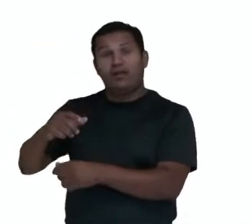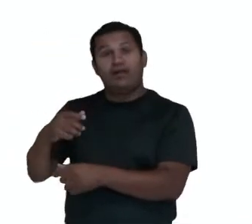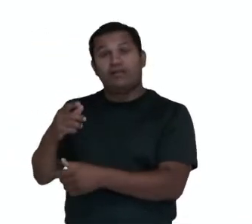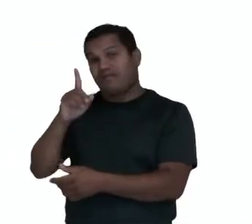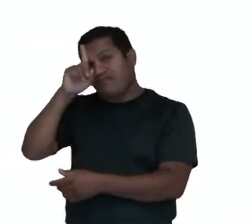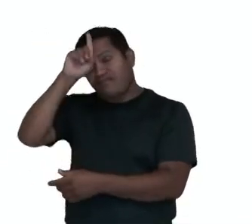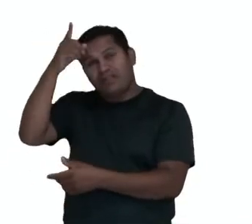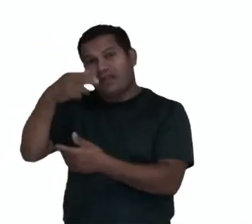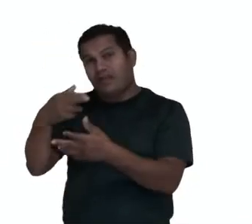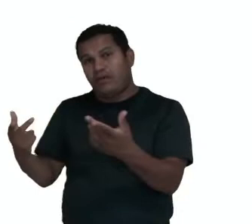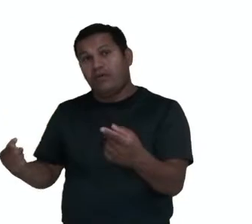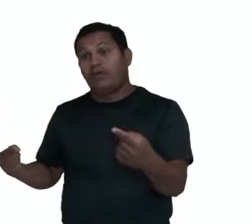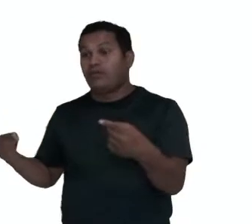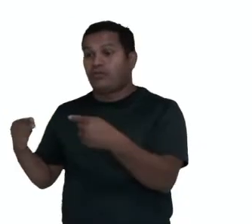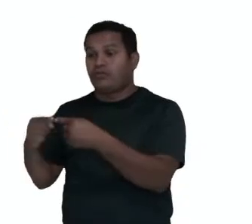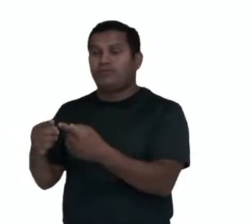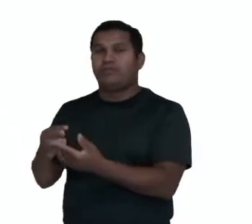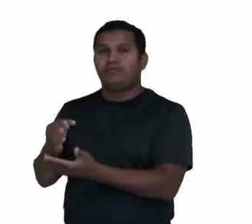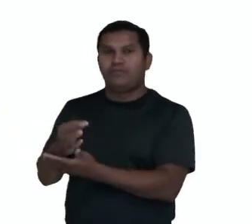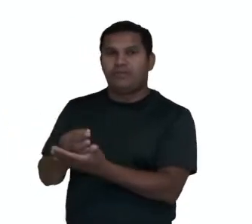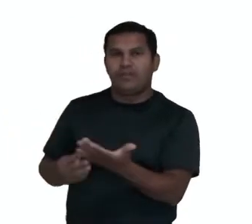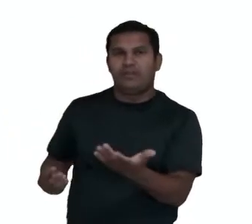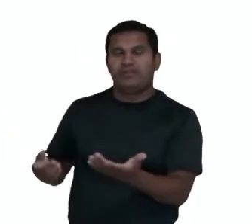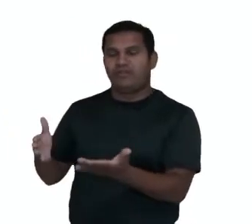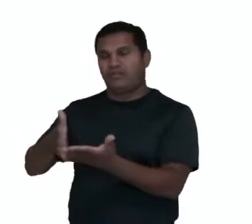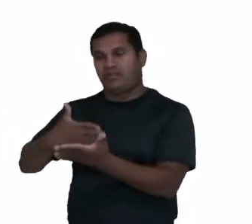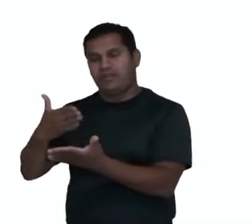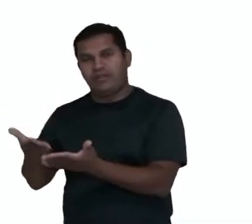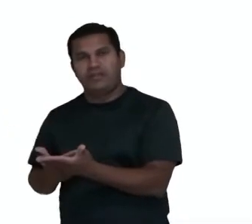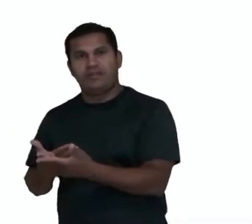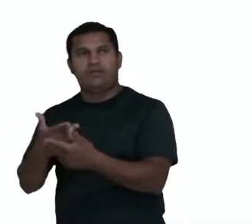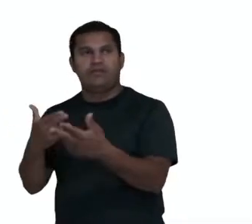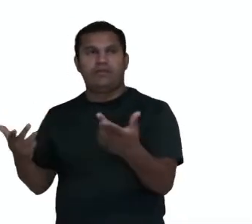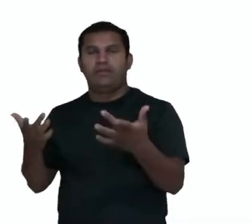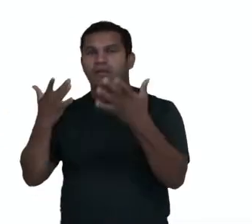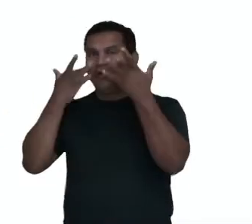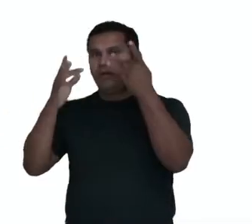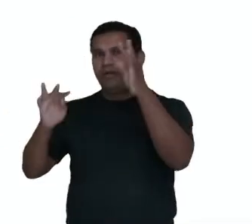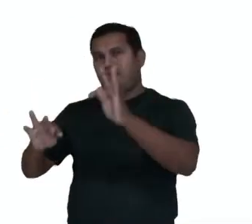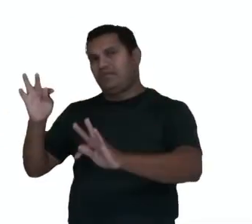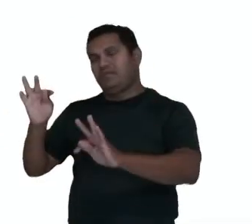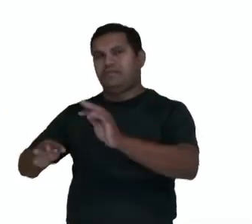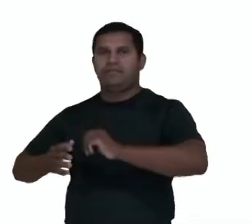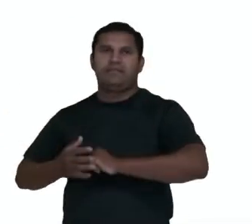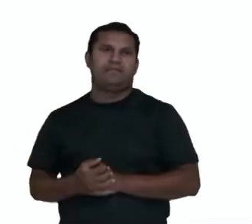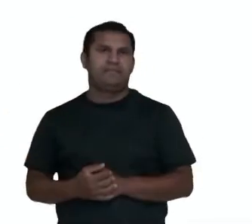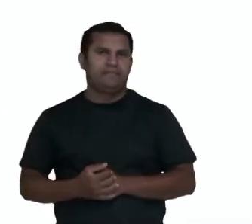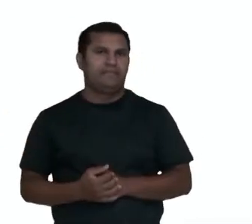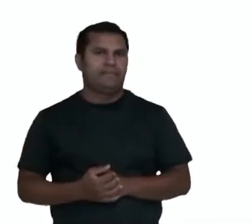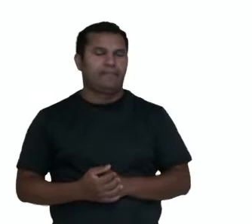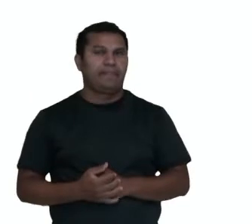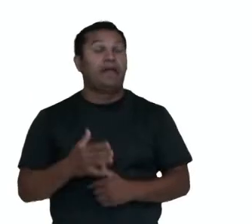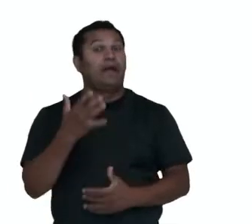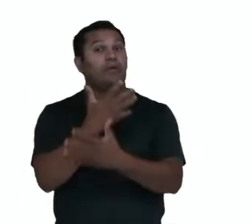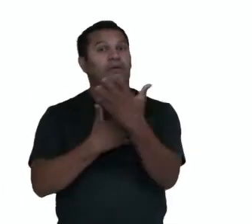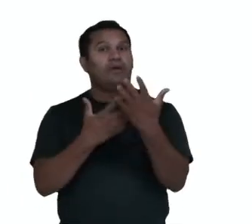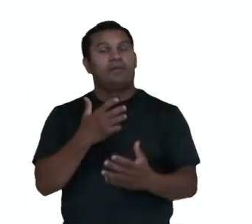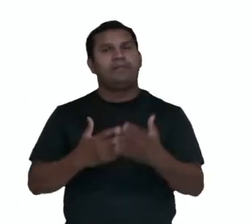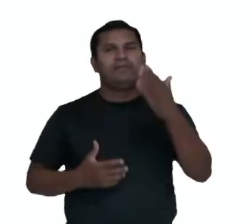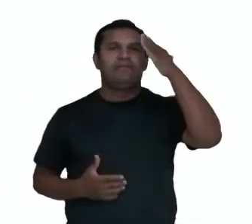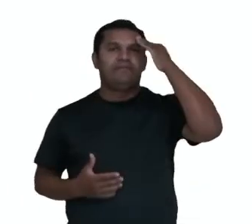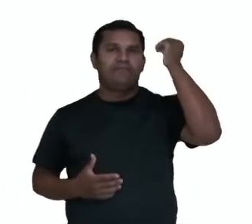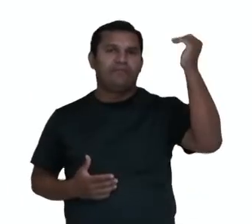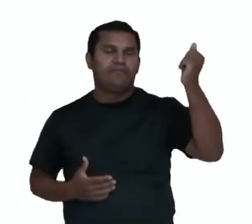invenção. Portanto, o poema é poesia que se organiza com palavras. Vamos ler o poema,